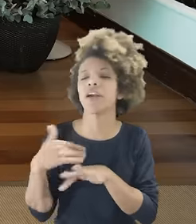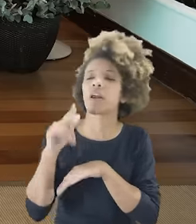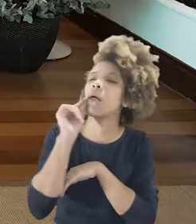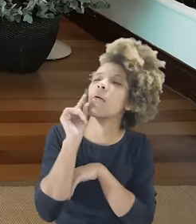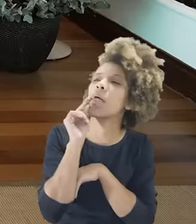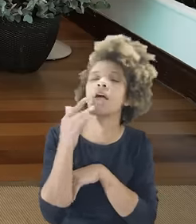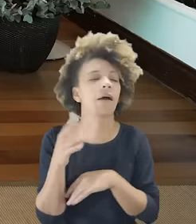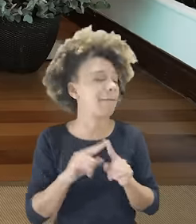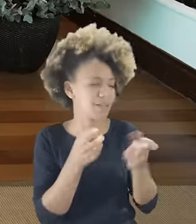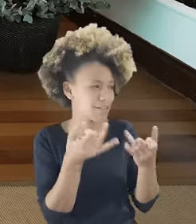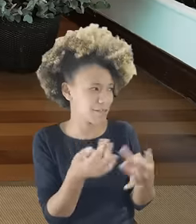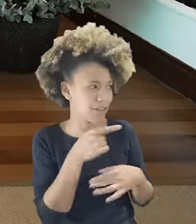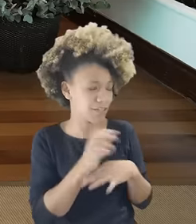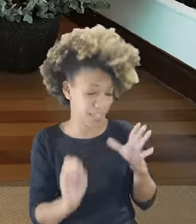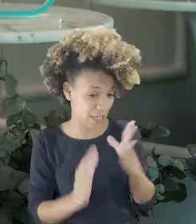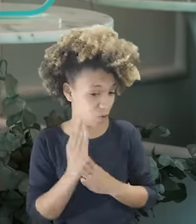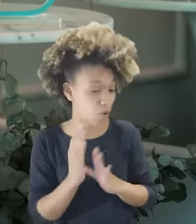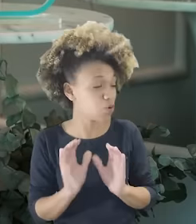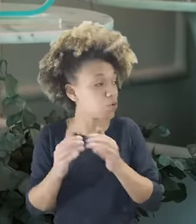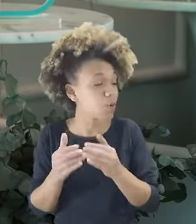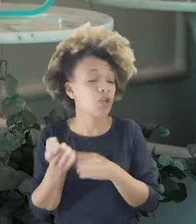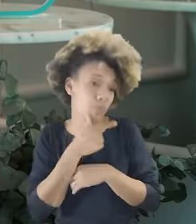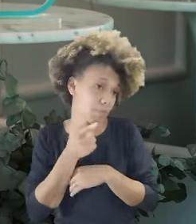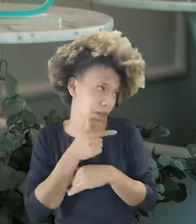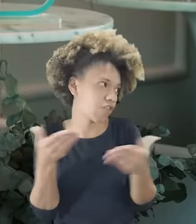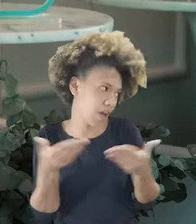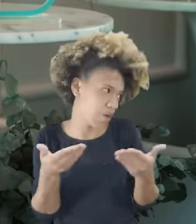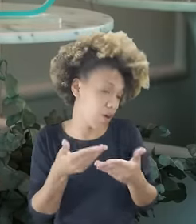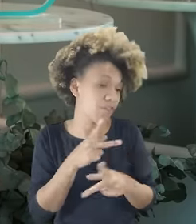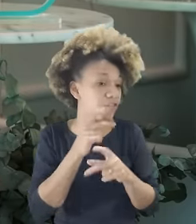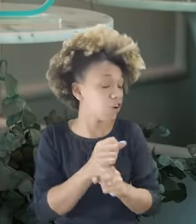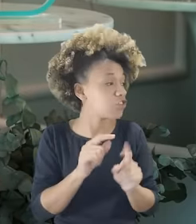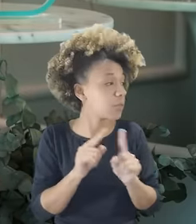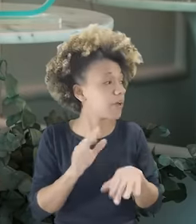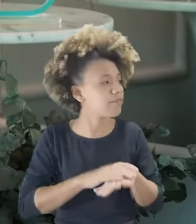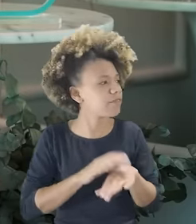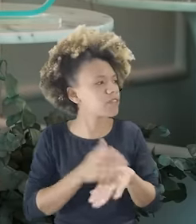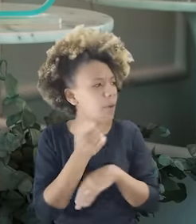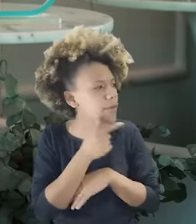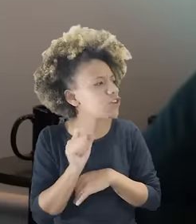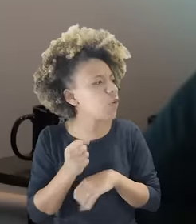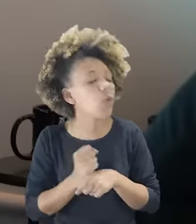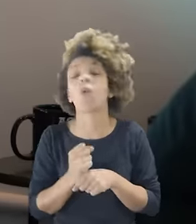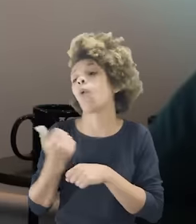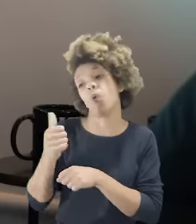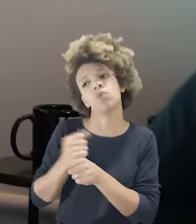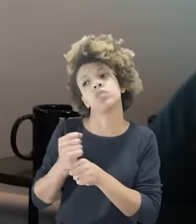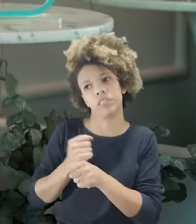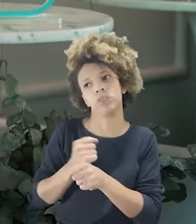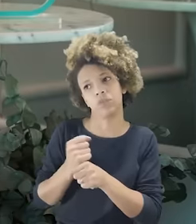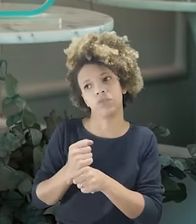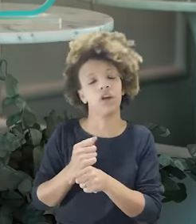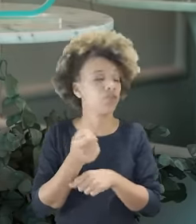nada me explica você porque assim você Surgiu numa bolha de comédia agora muito forte embora assim já faz comédia Há quanto tempo 11